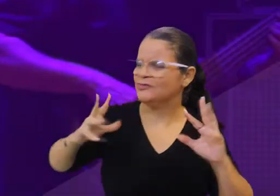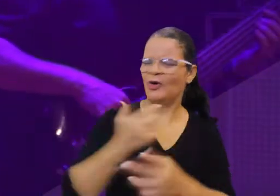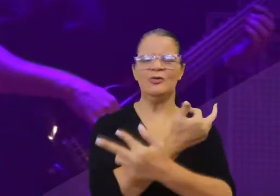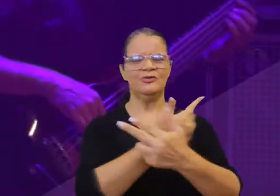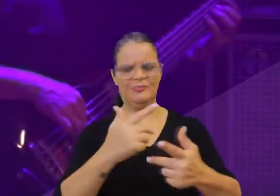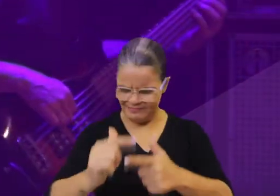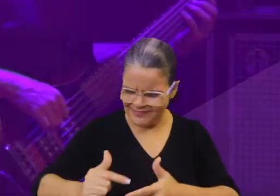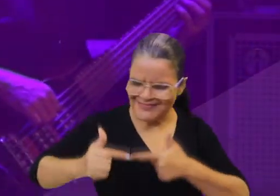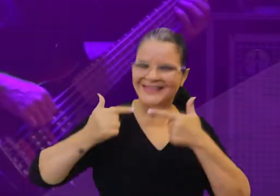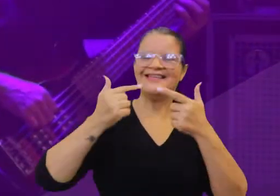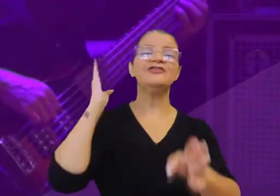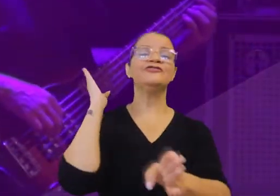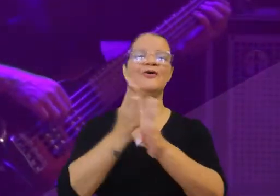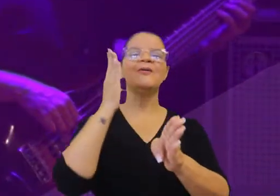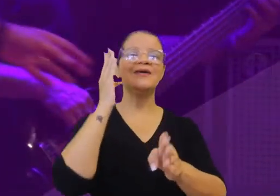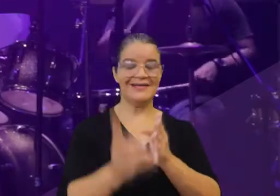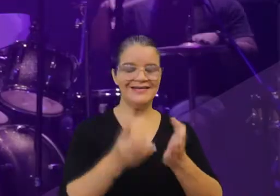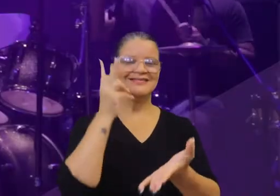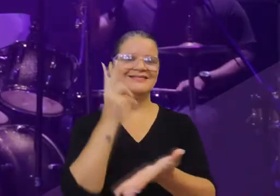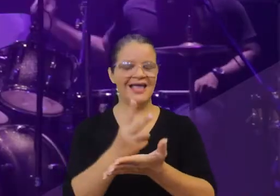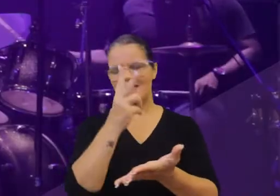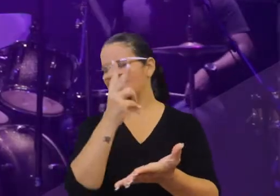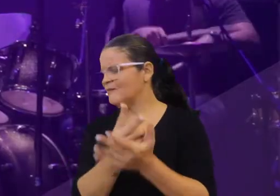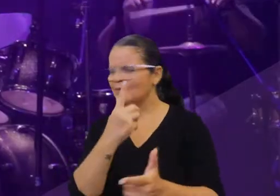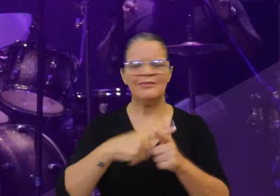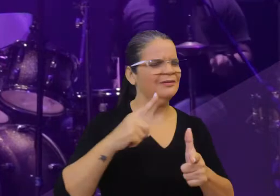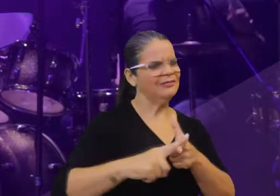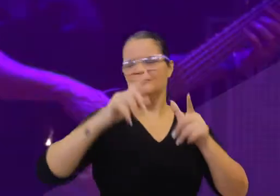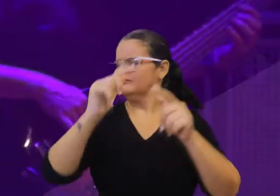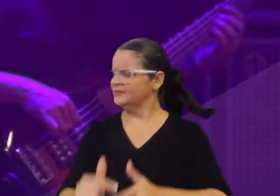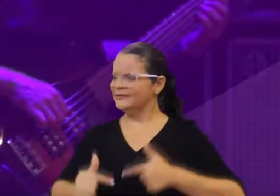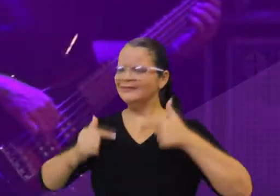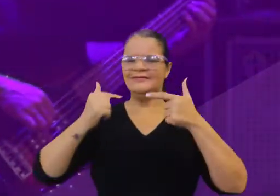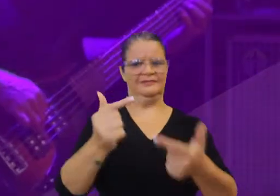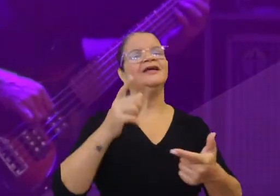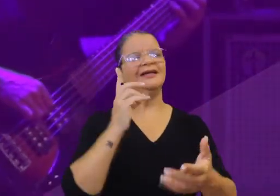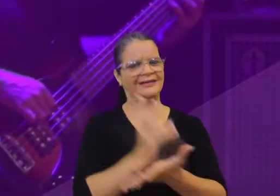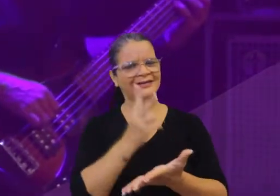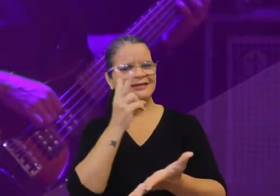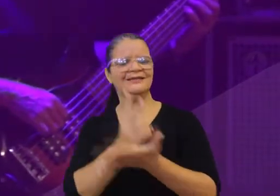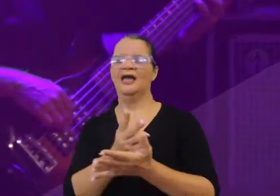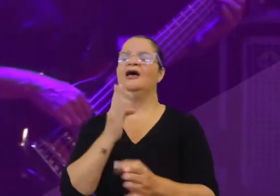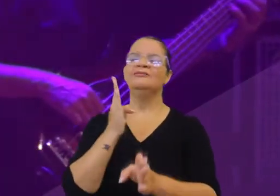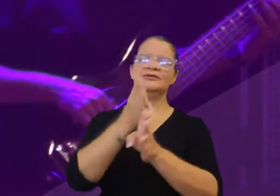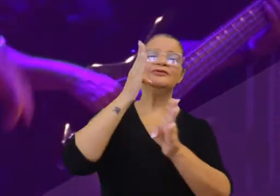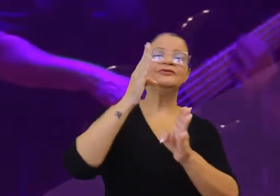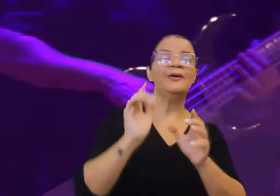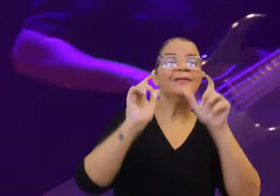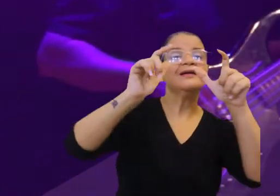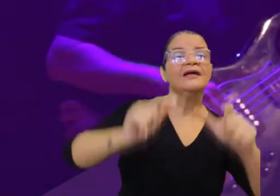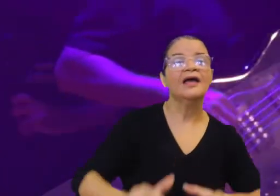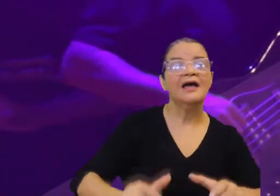pra descobrir que sempre está. Passe a ponte, suba a escada, pra descobrir aonde está